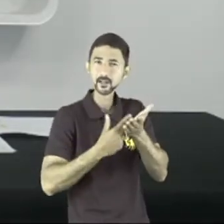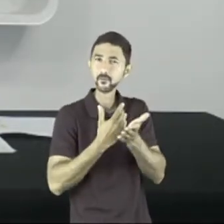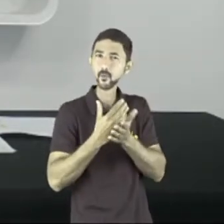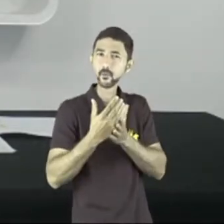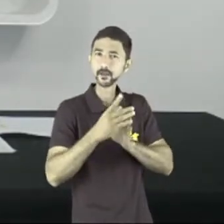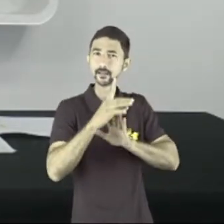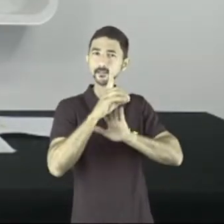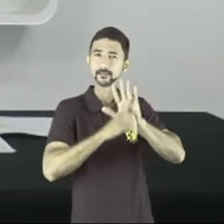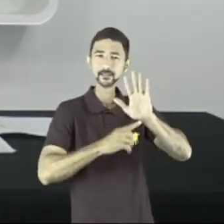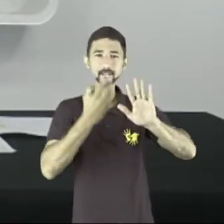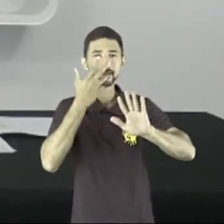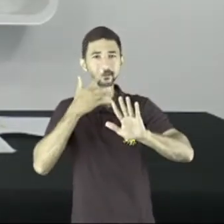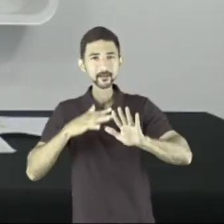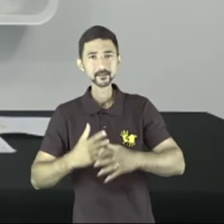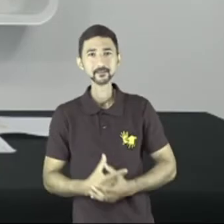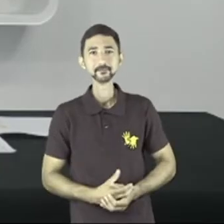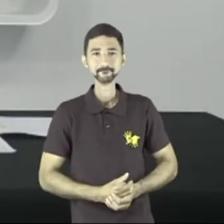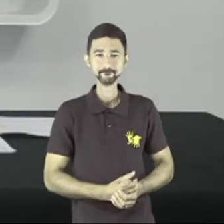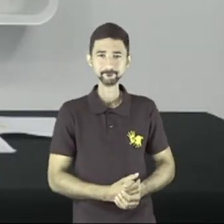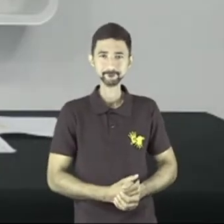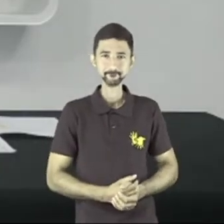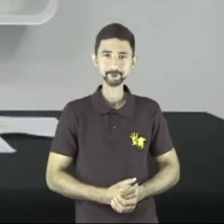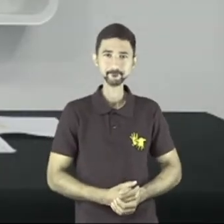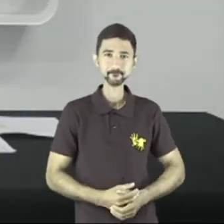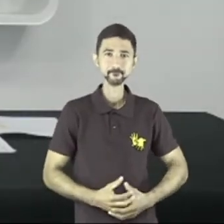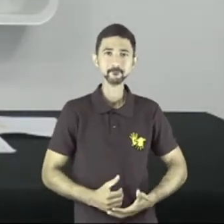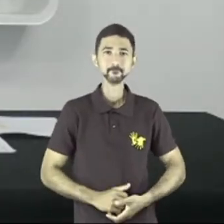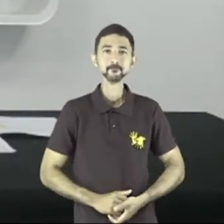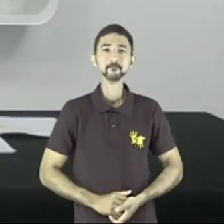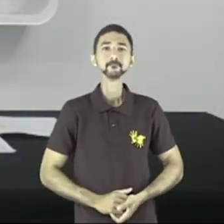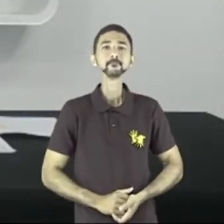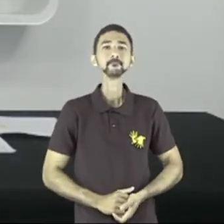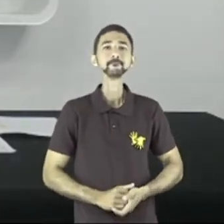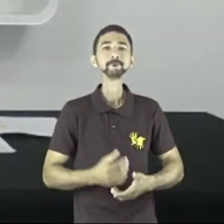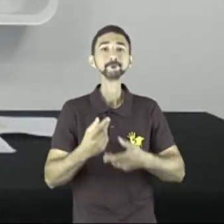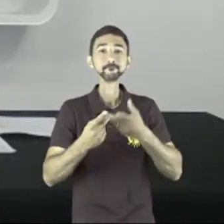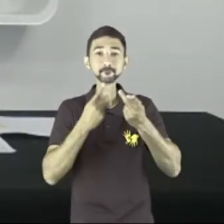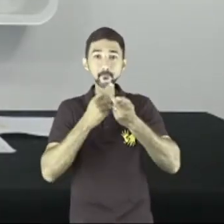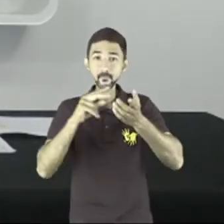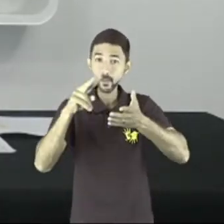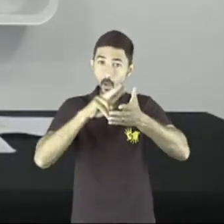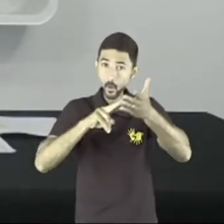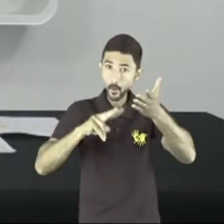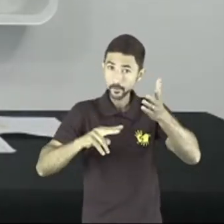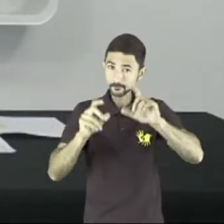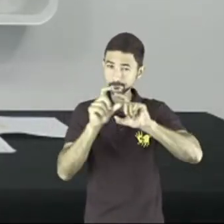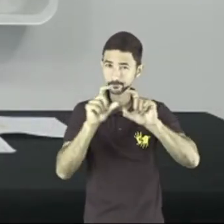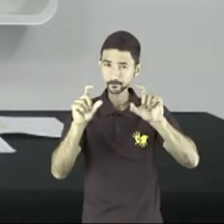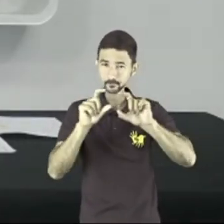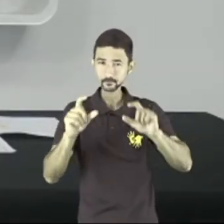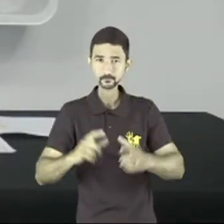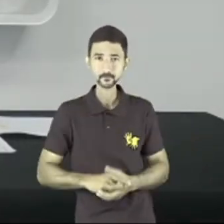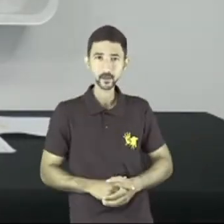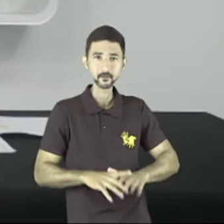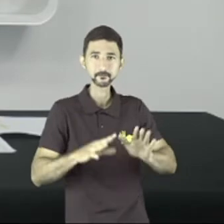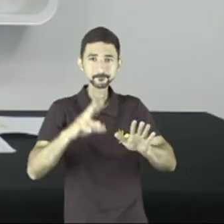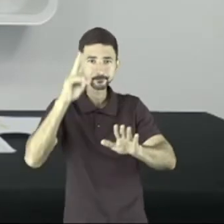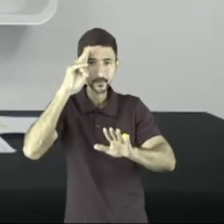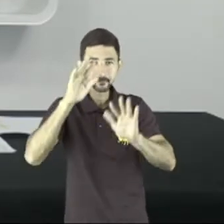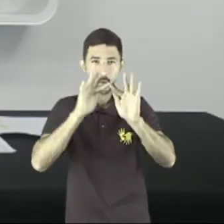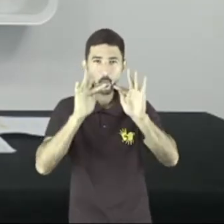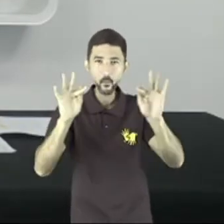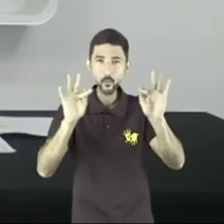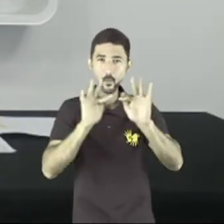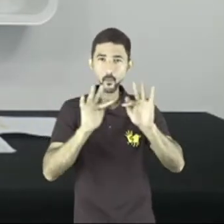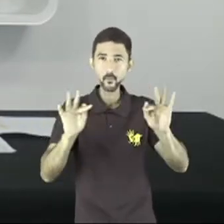aula, Os Direitos das Crianças, segundo Ruth Rocha. Eu vou ler algumas estrofes do poema, lembrando que cada linha